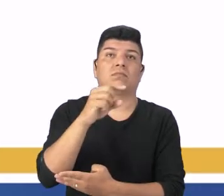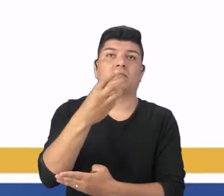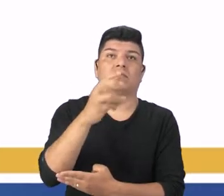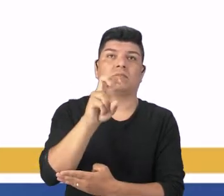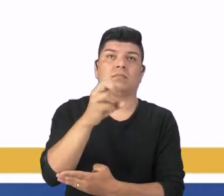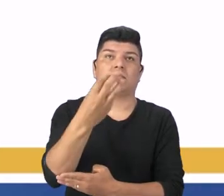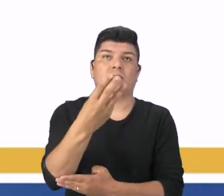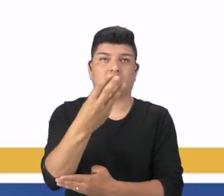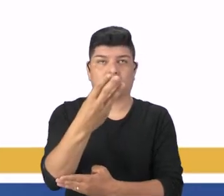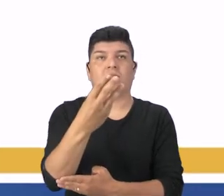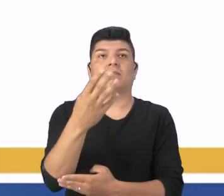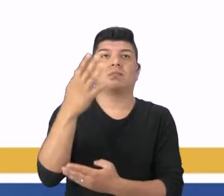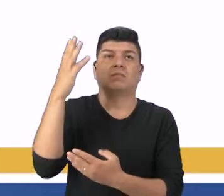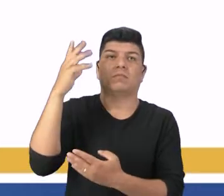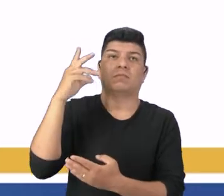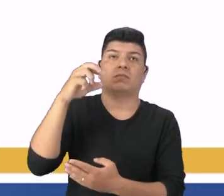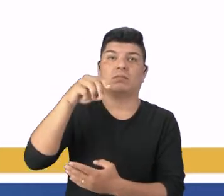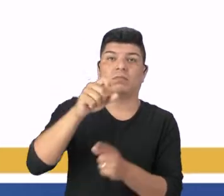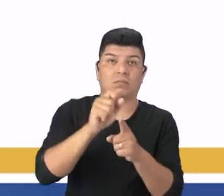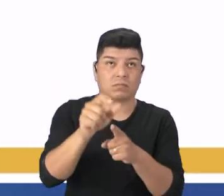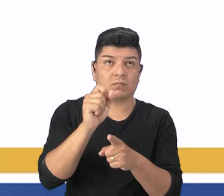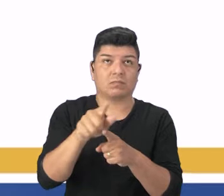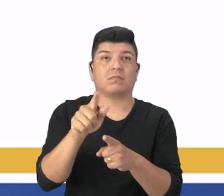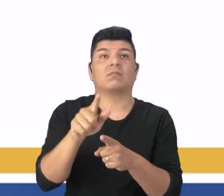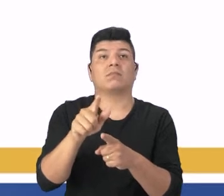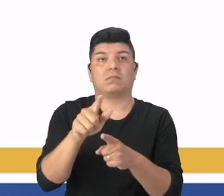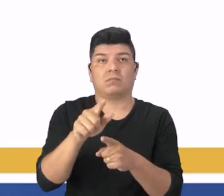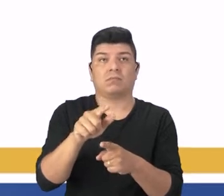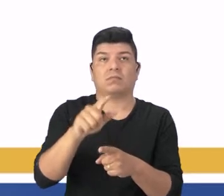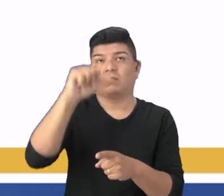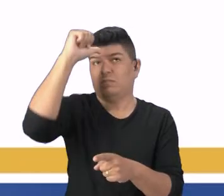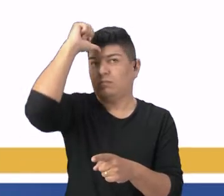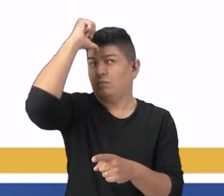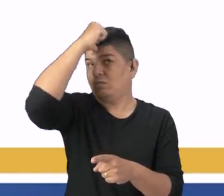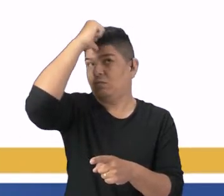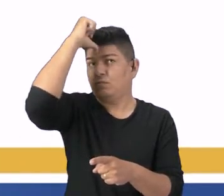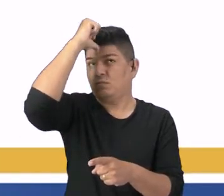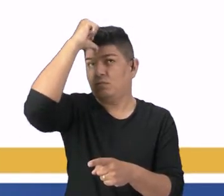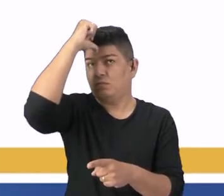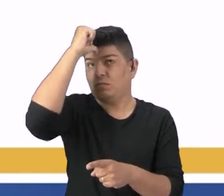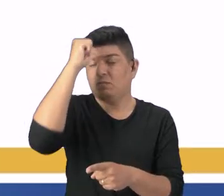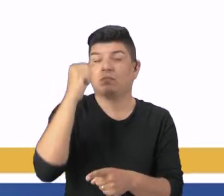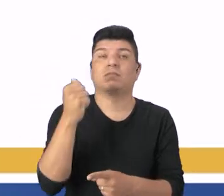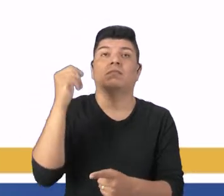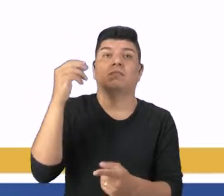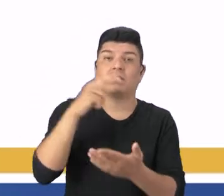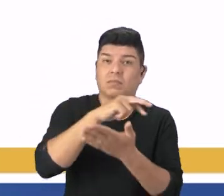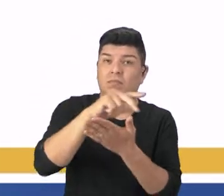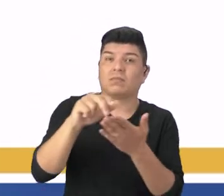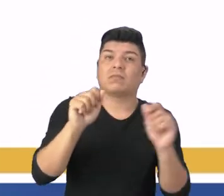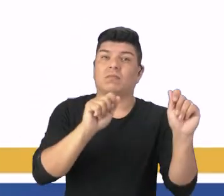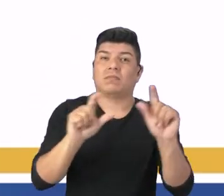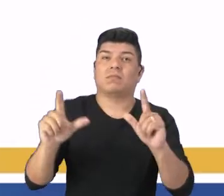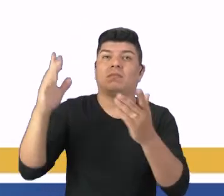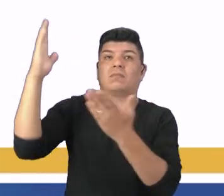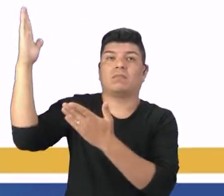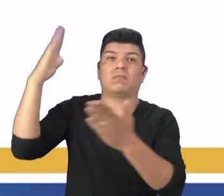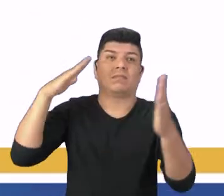milhões de toneladas de milho, Índia 345 milhões de toneladas. Então você vai até